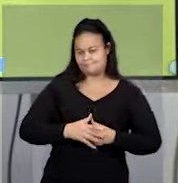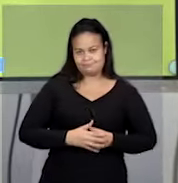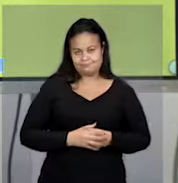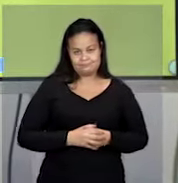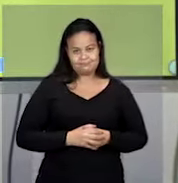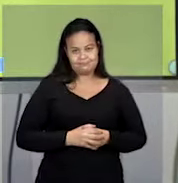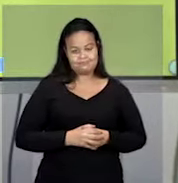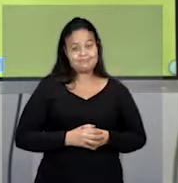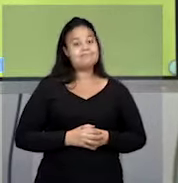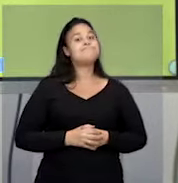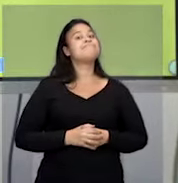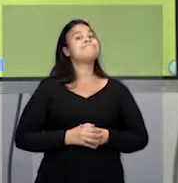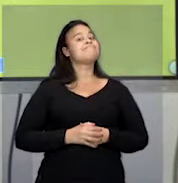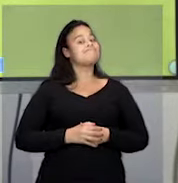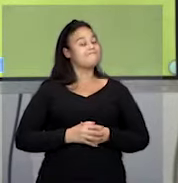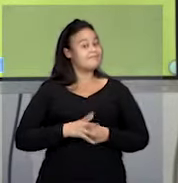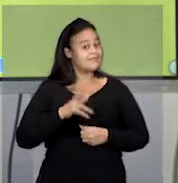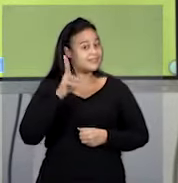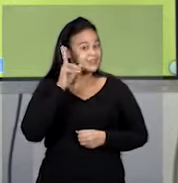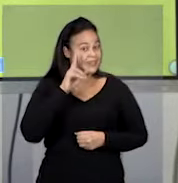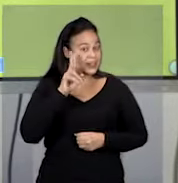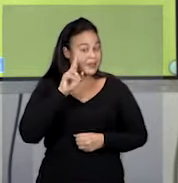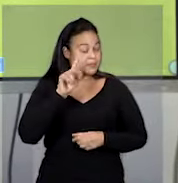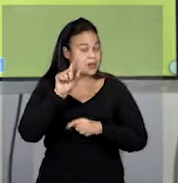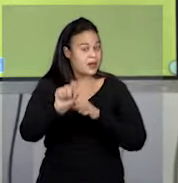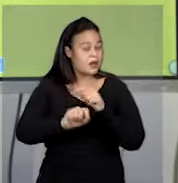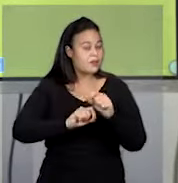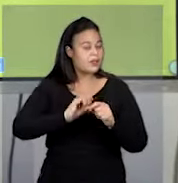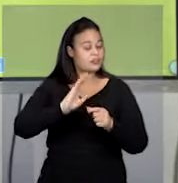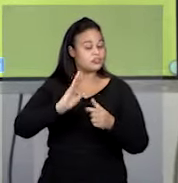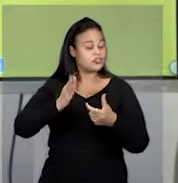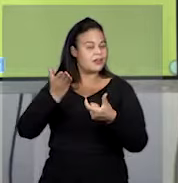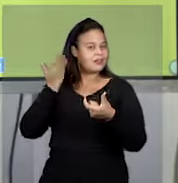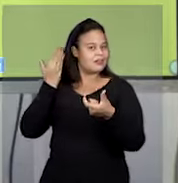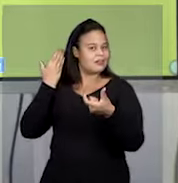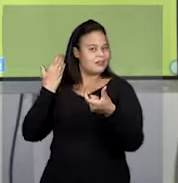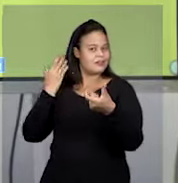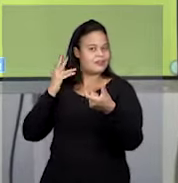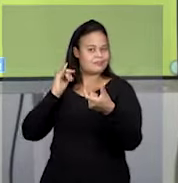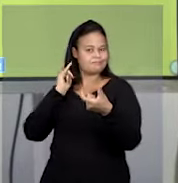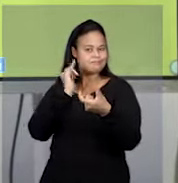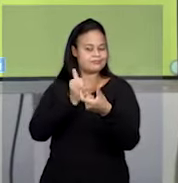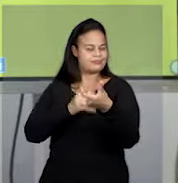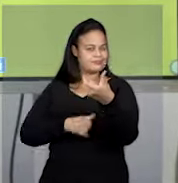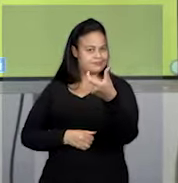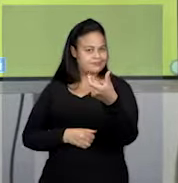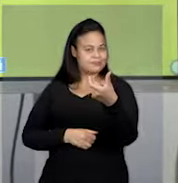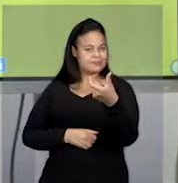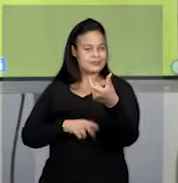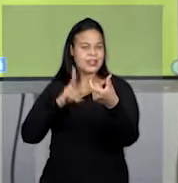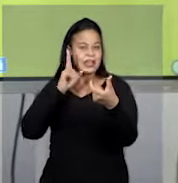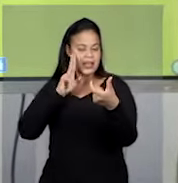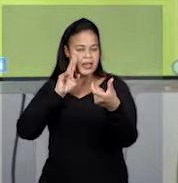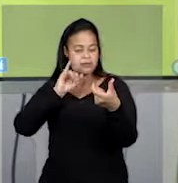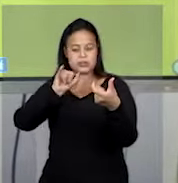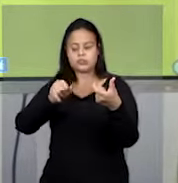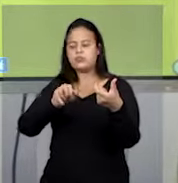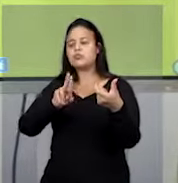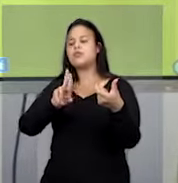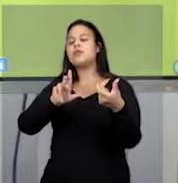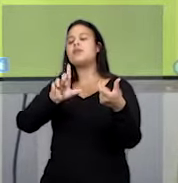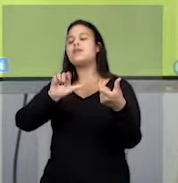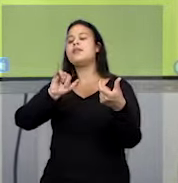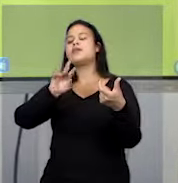é remeter a algo que já foi dito. Como nós vimos na Julinha, a Julinha foi um nome que já foi falado